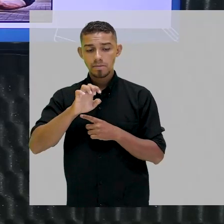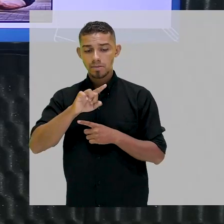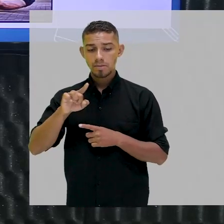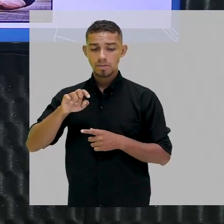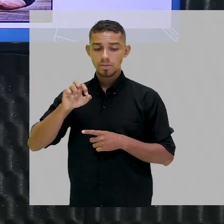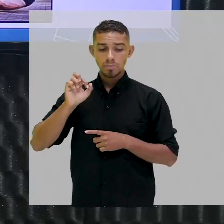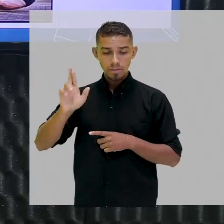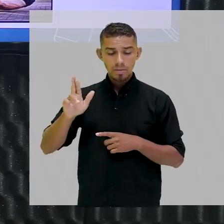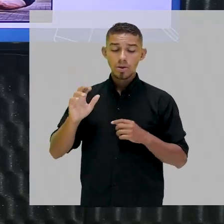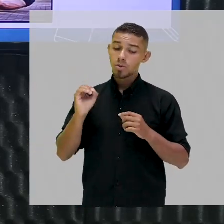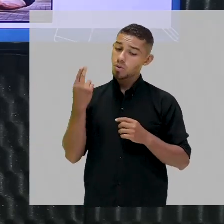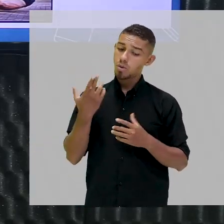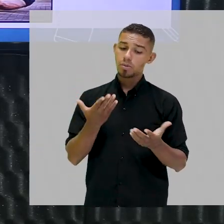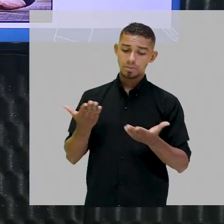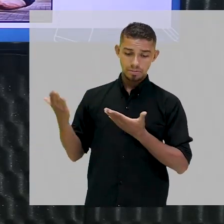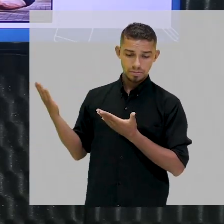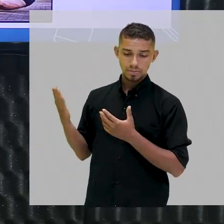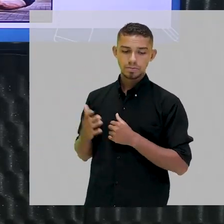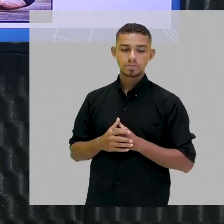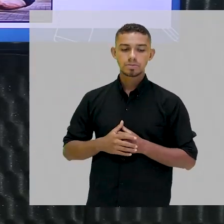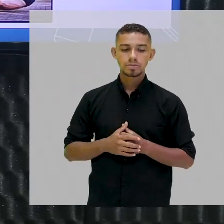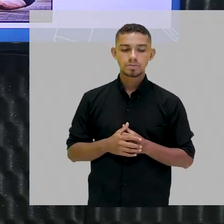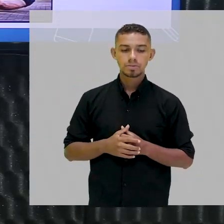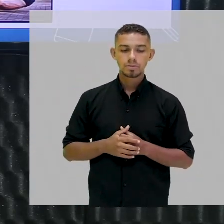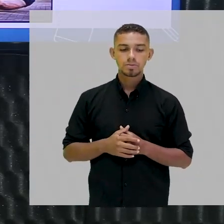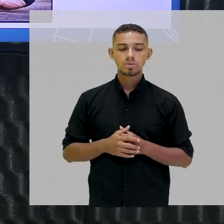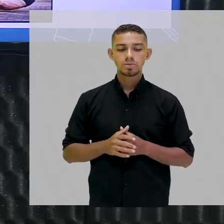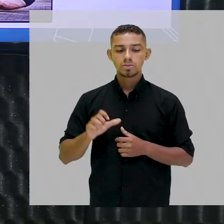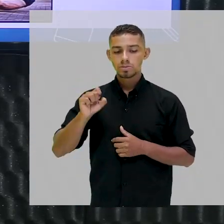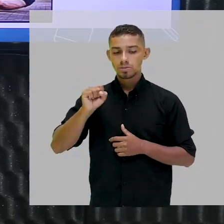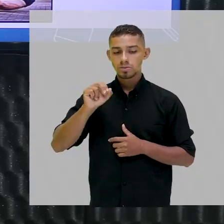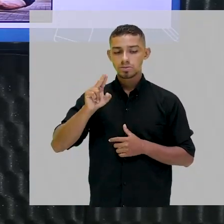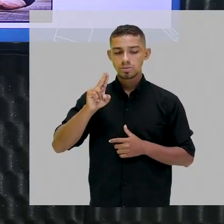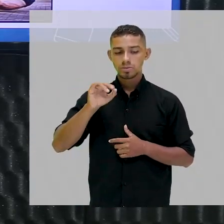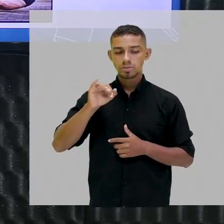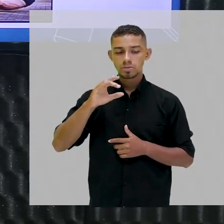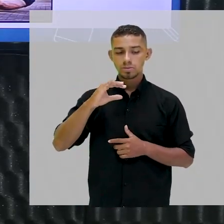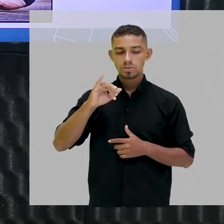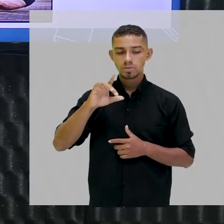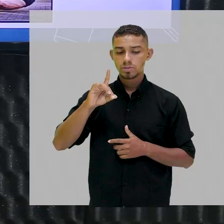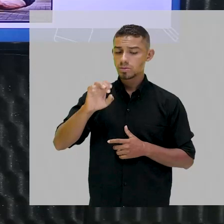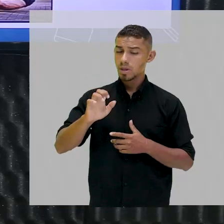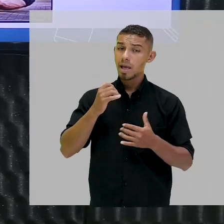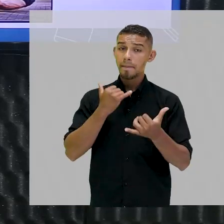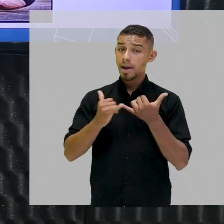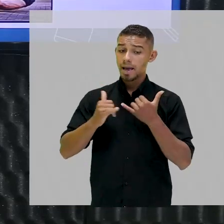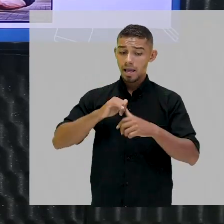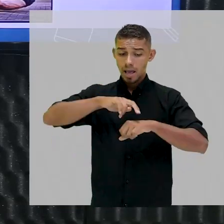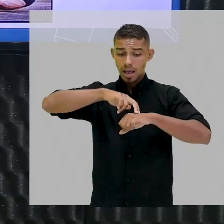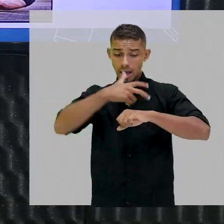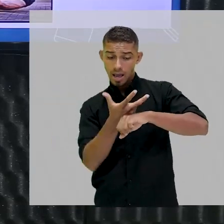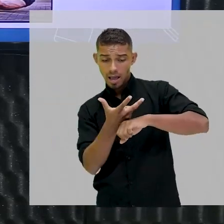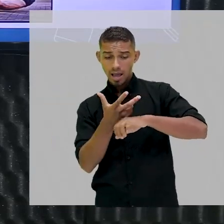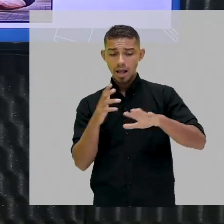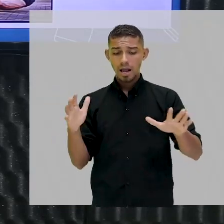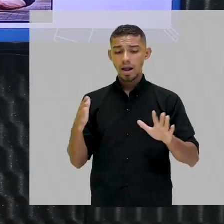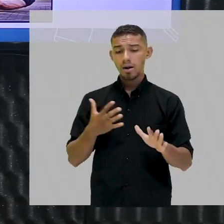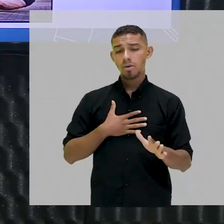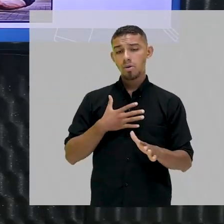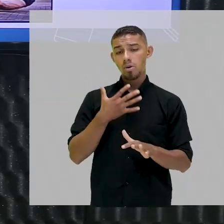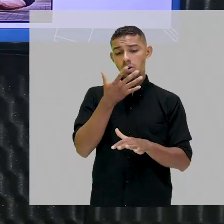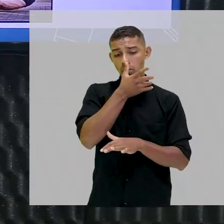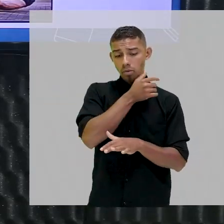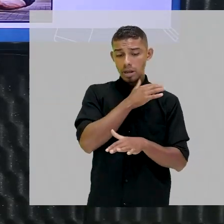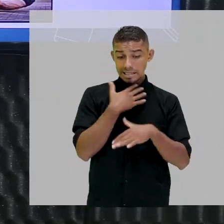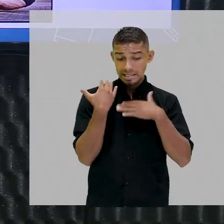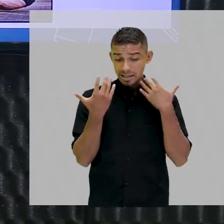então através do suicídio, que eles simulam ali uma queda, simulam estar ali morrendo e